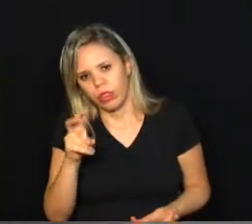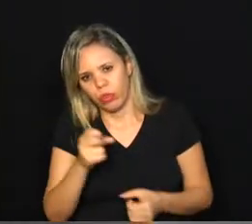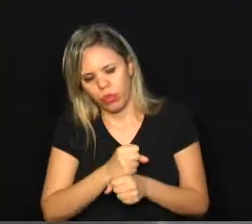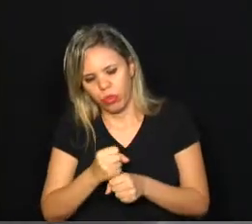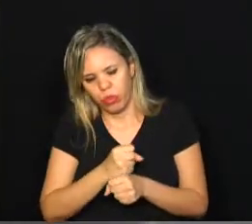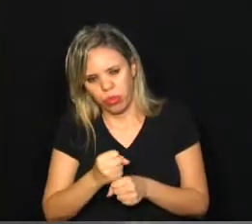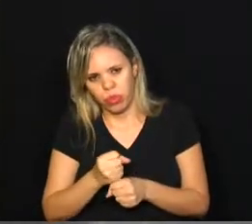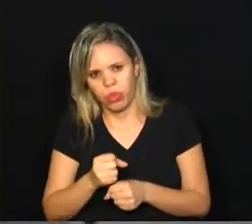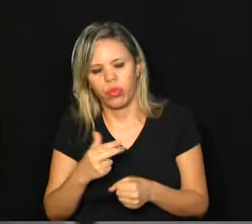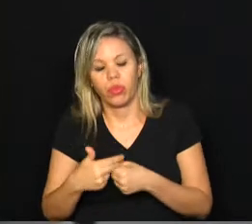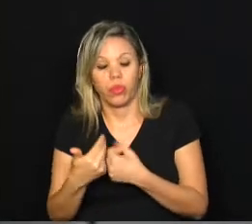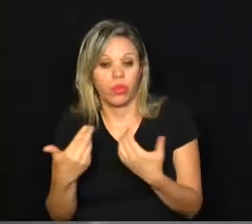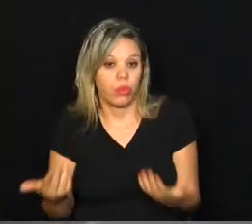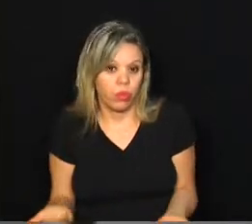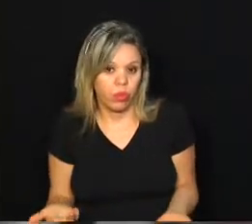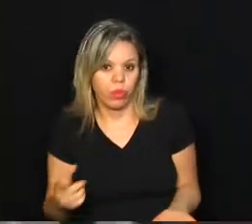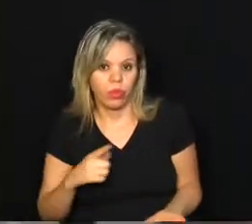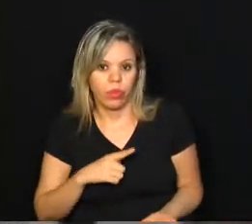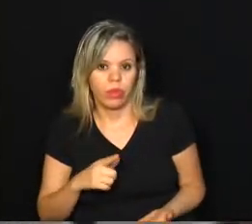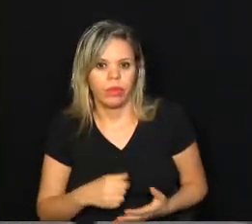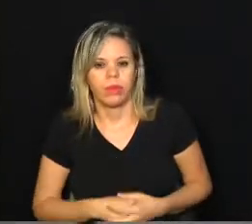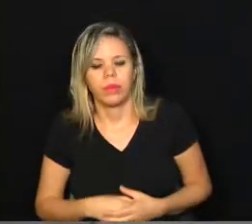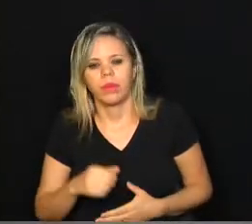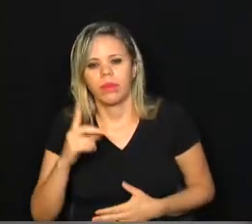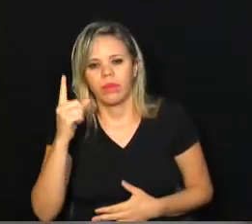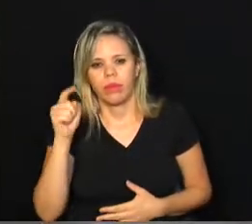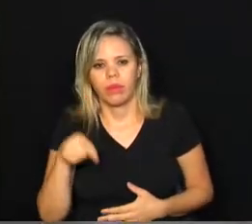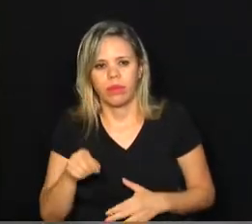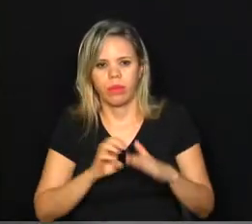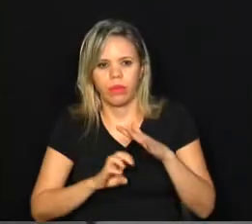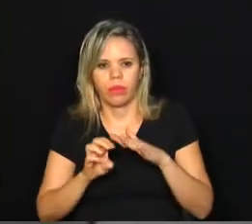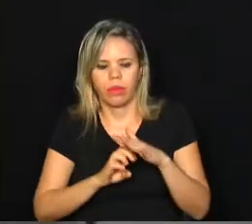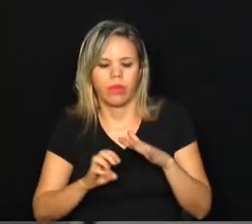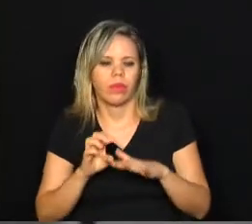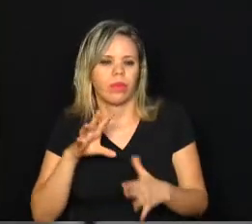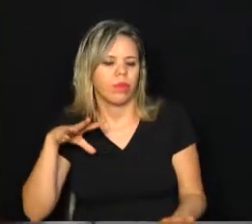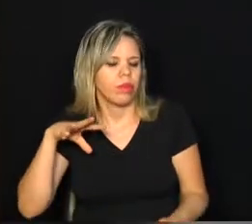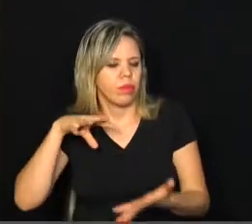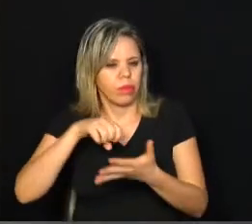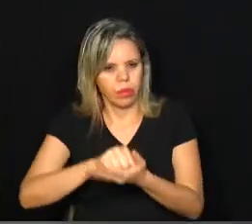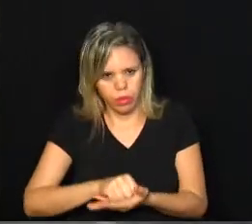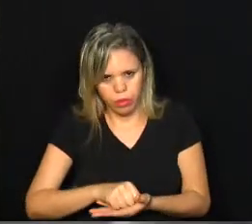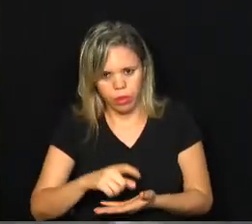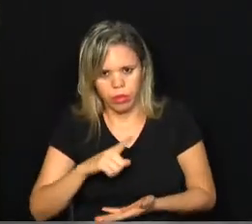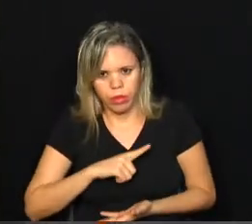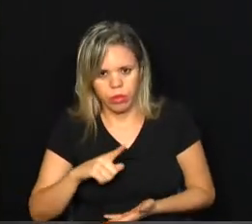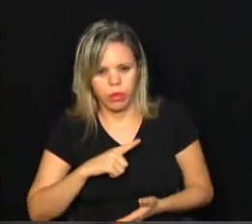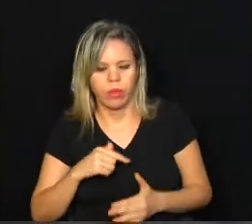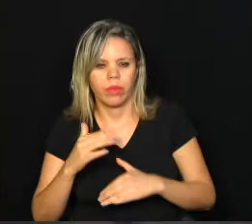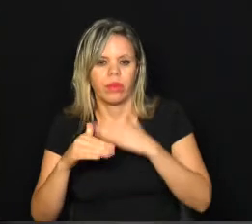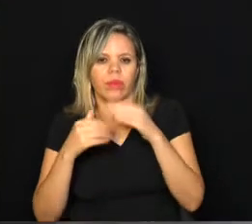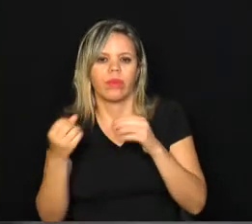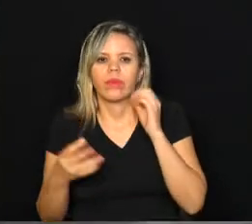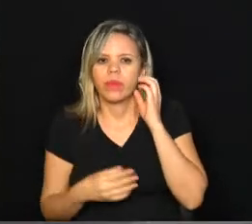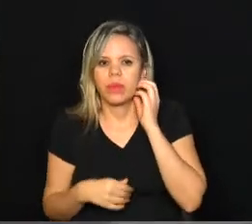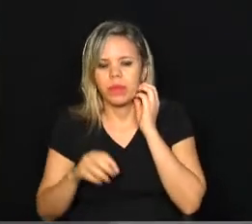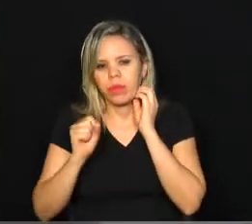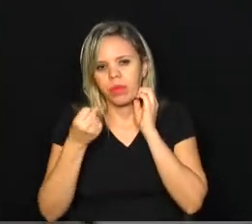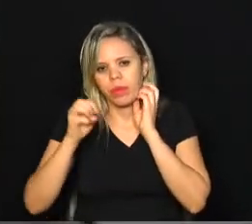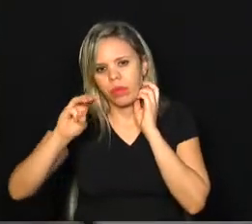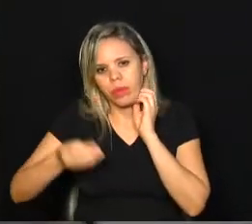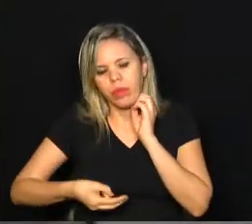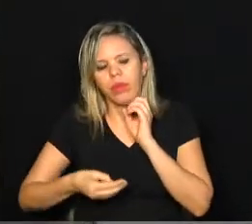a Unicamp, a gente tem mais de 1.000 empresas filhas cadastradas, entendeu? Nós estamos gerando mais de 8 bilhões